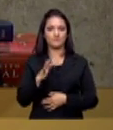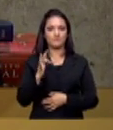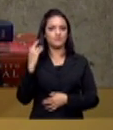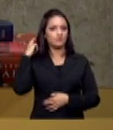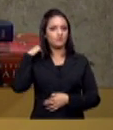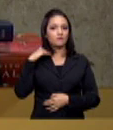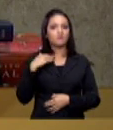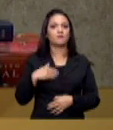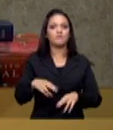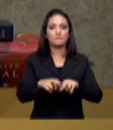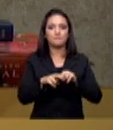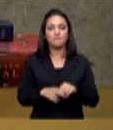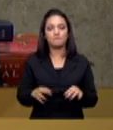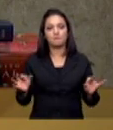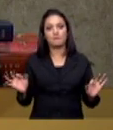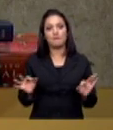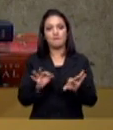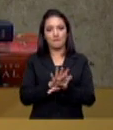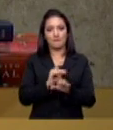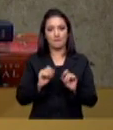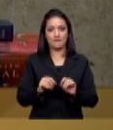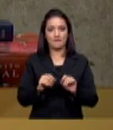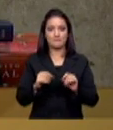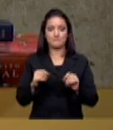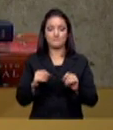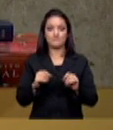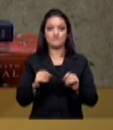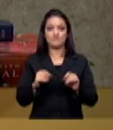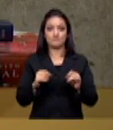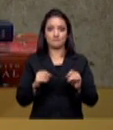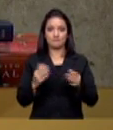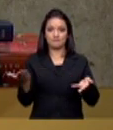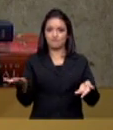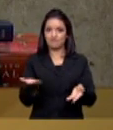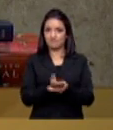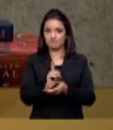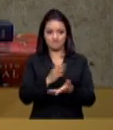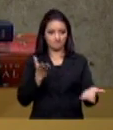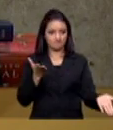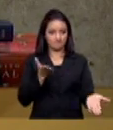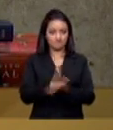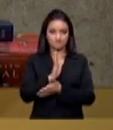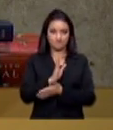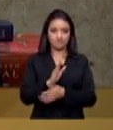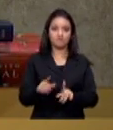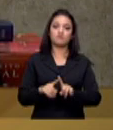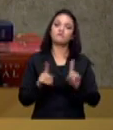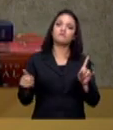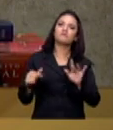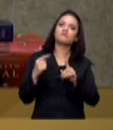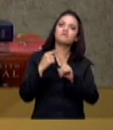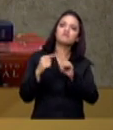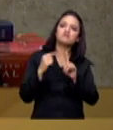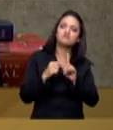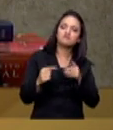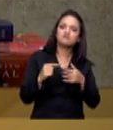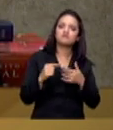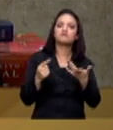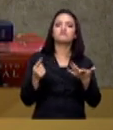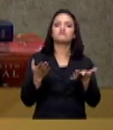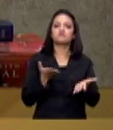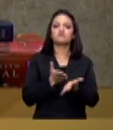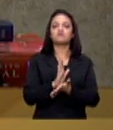eu concluo por julgar improcedente a ação e parcialmente procedente para outorgar